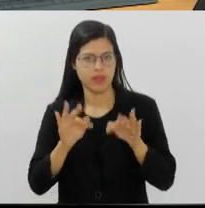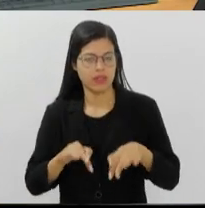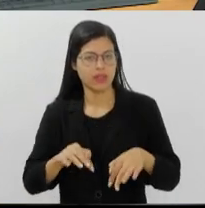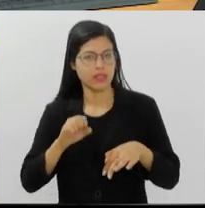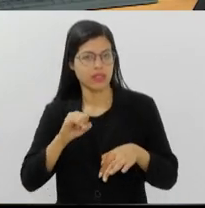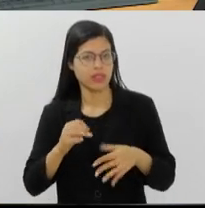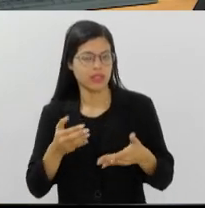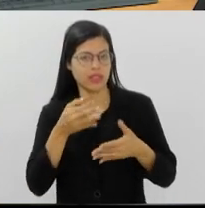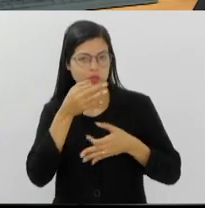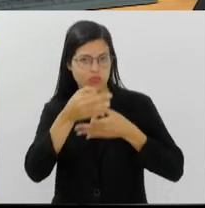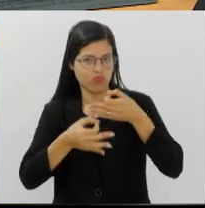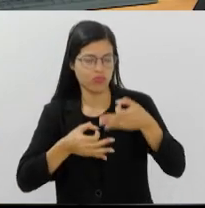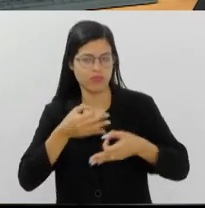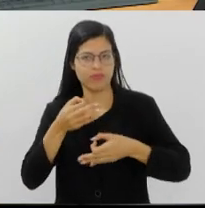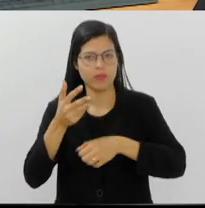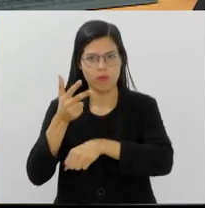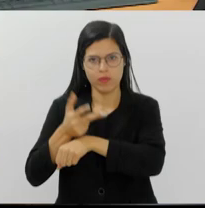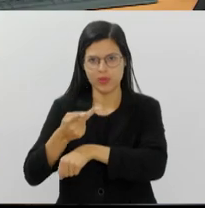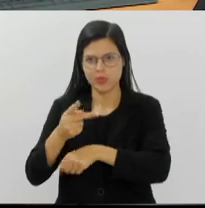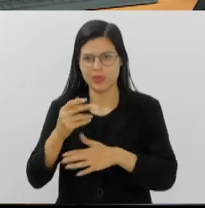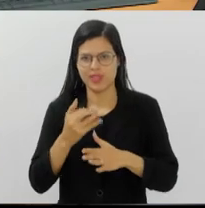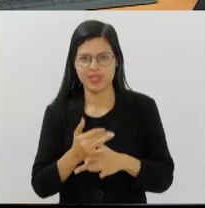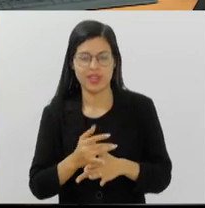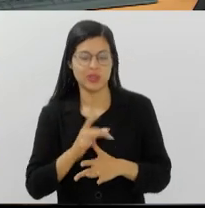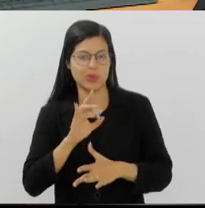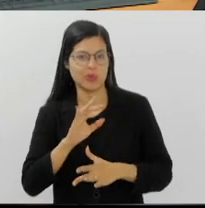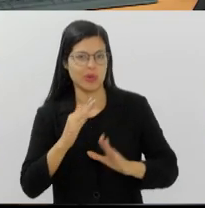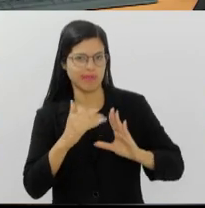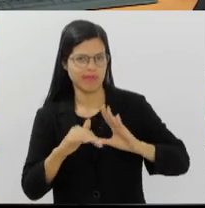sugestões ou vídeos aí da sua cidade, é só acessar nosso e-mail